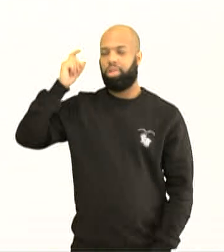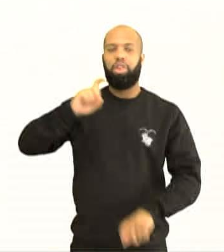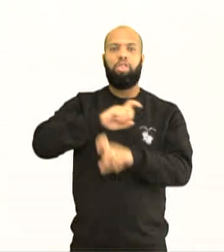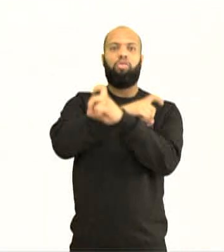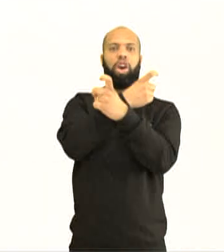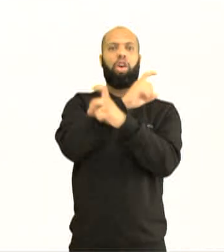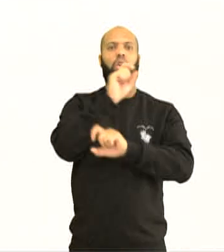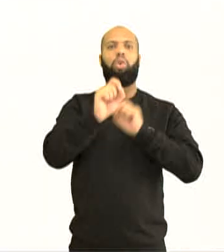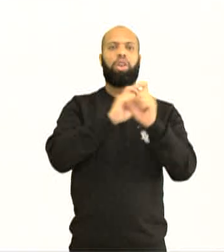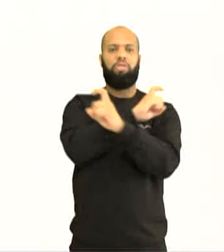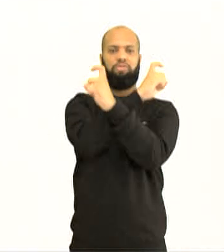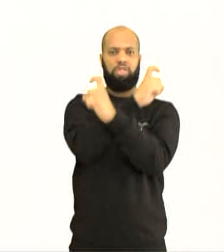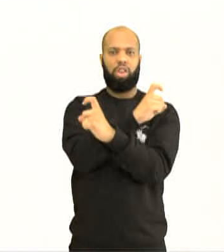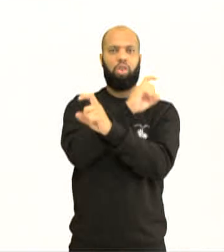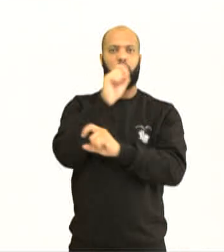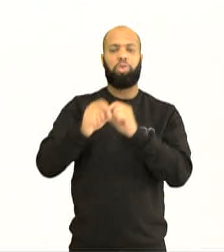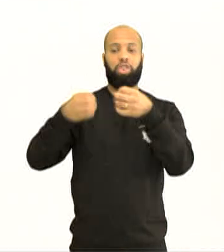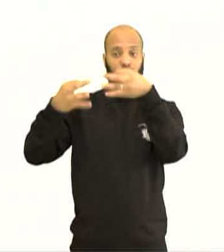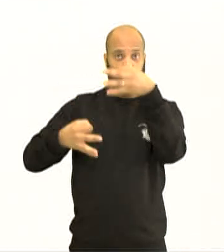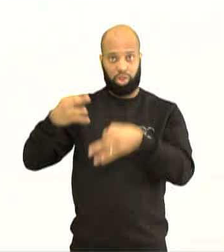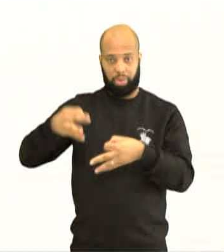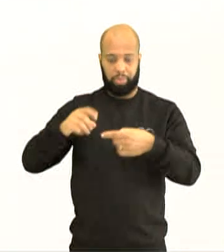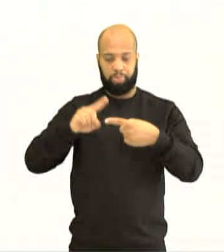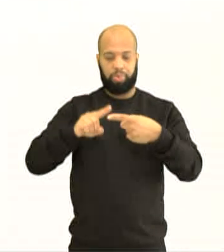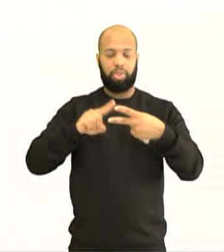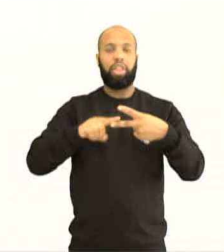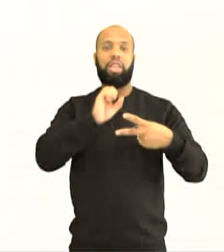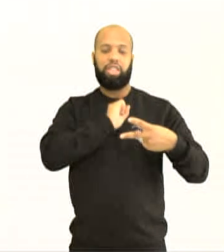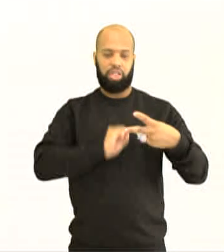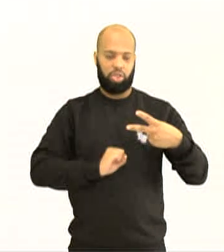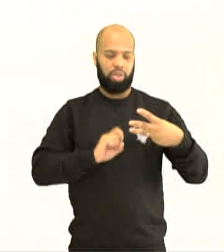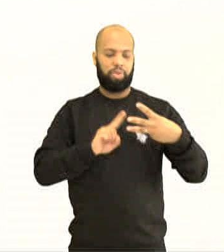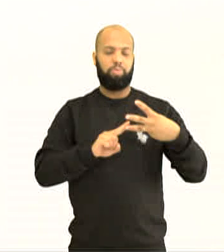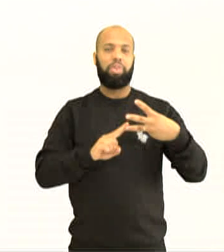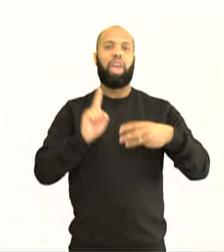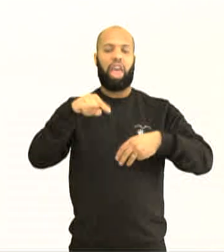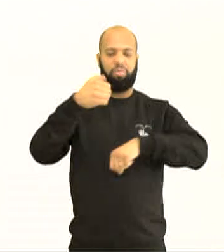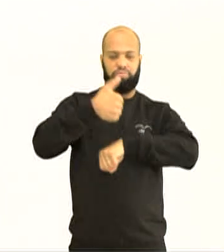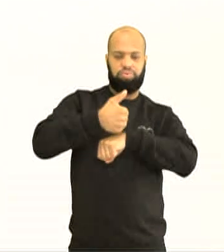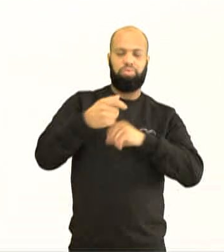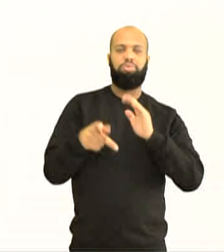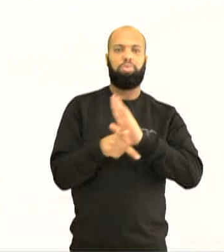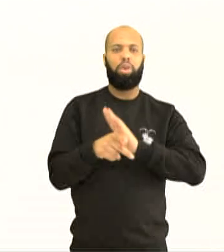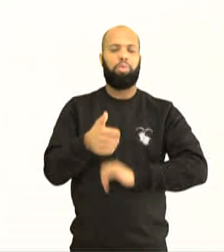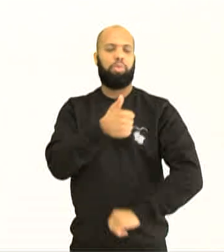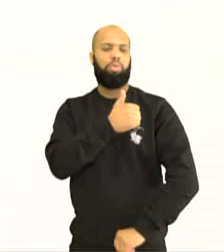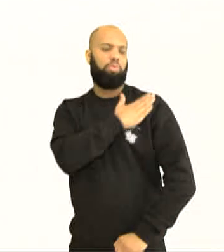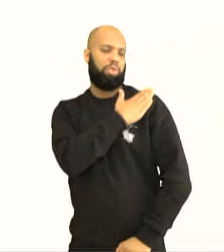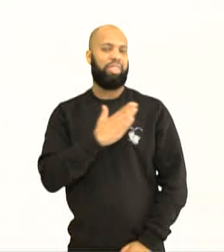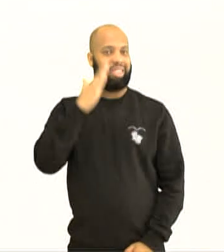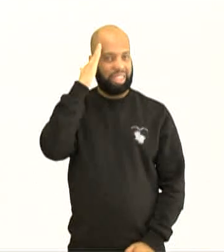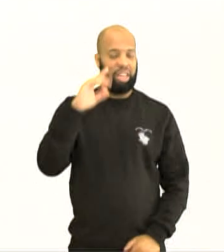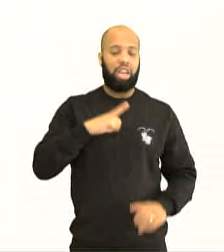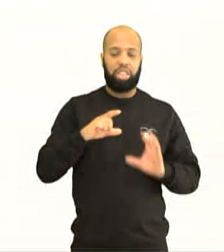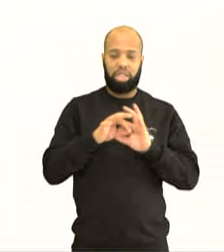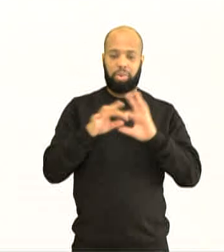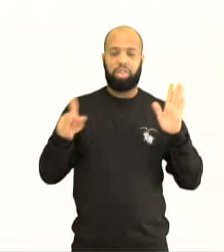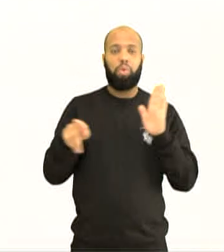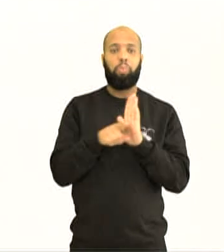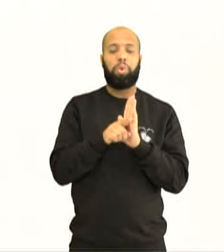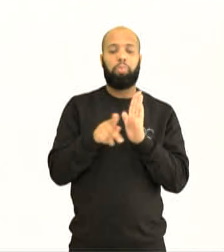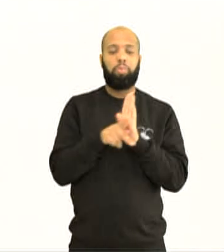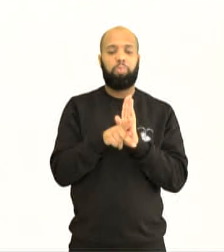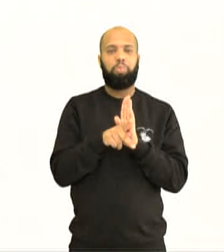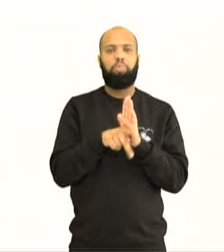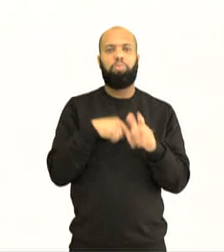que o faraó era? Ele era juiz, ele era sacerdote e chefe do exército. Ele tinha autorização, como sendo o primeiro sacerdote, a